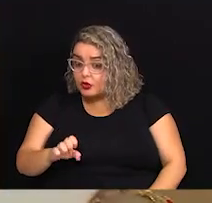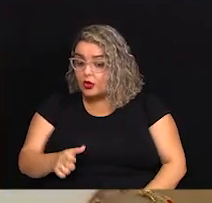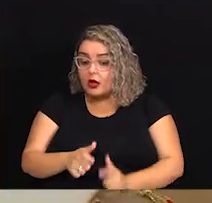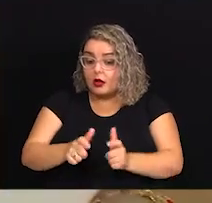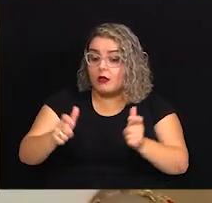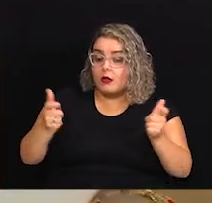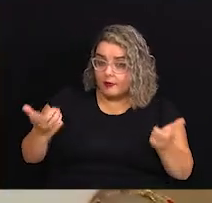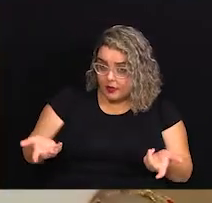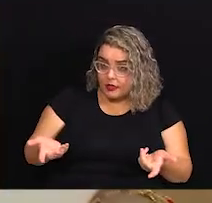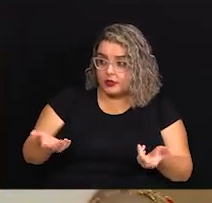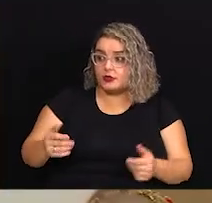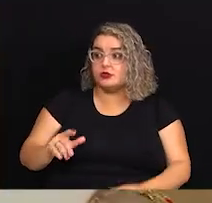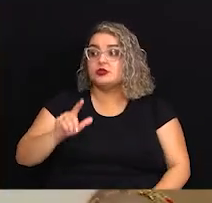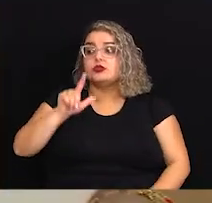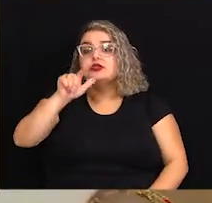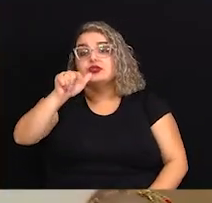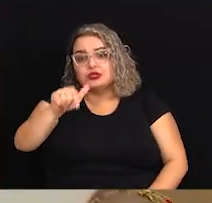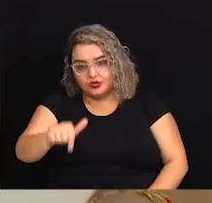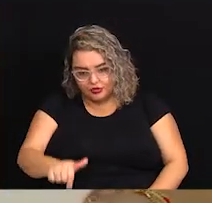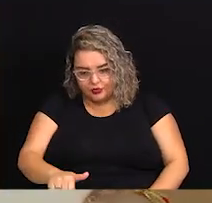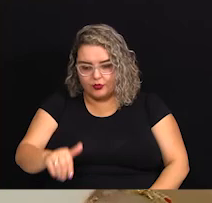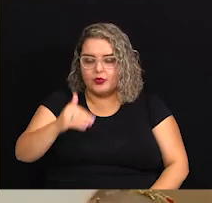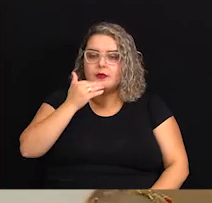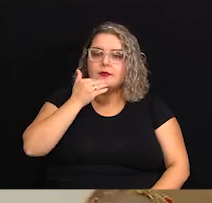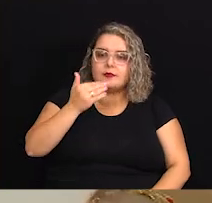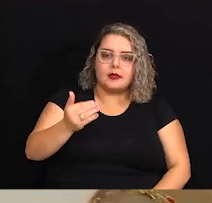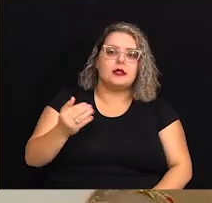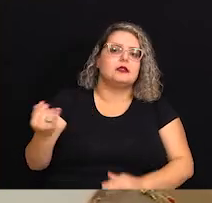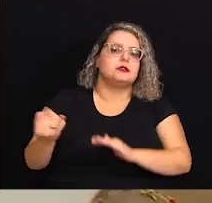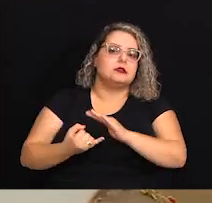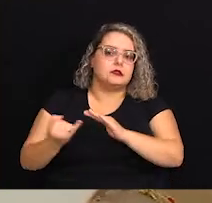aumente. Então, e aí depois